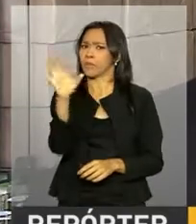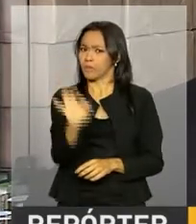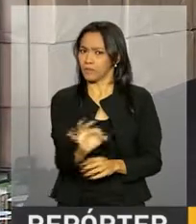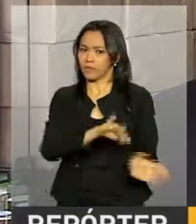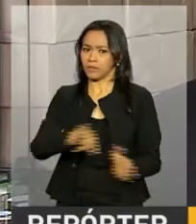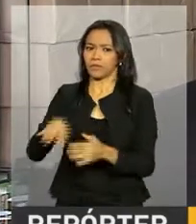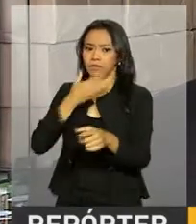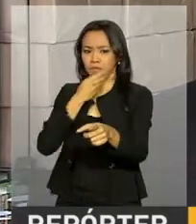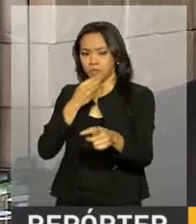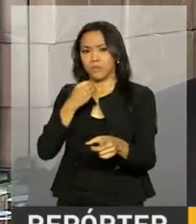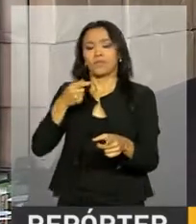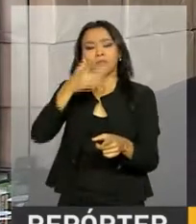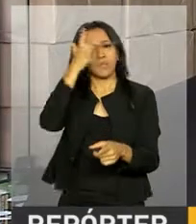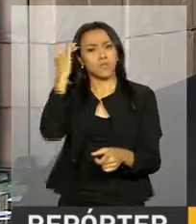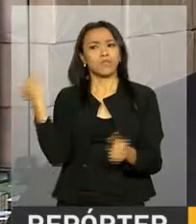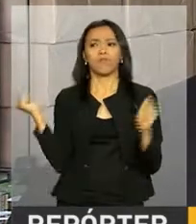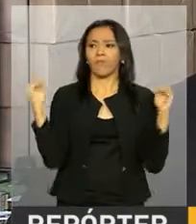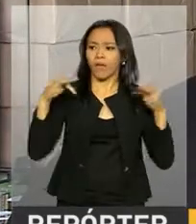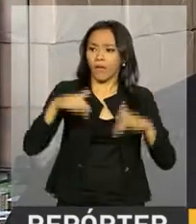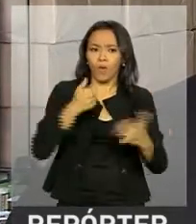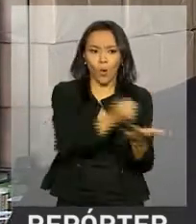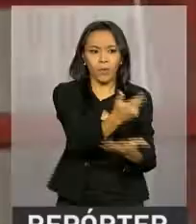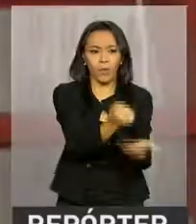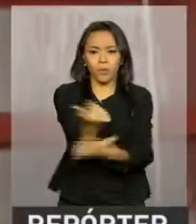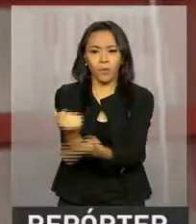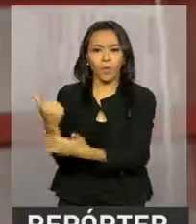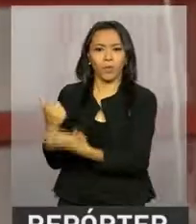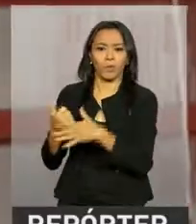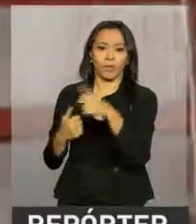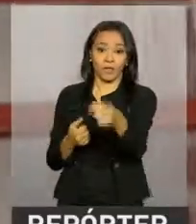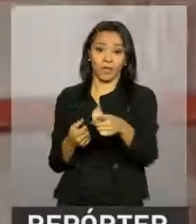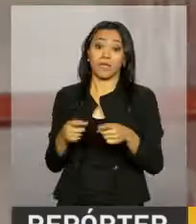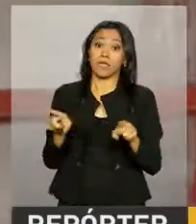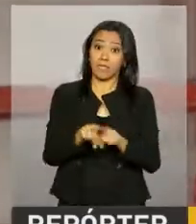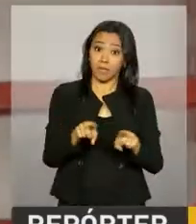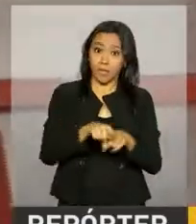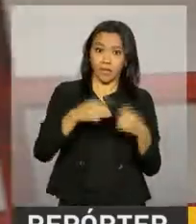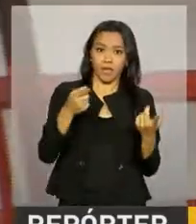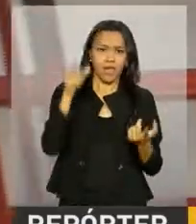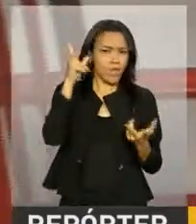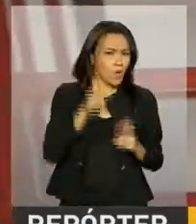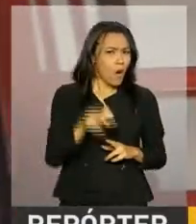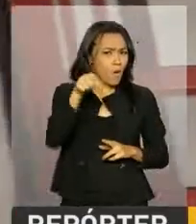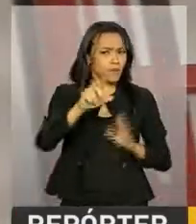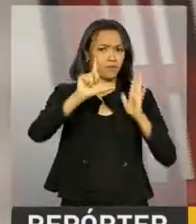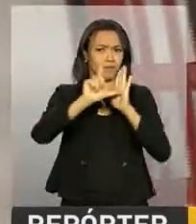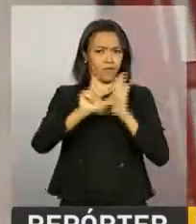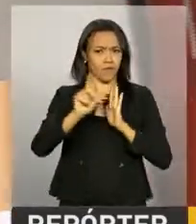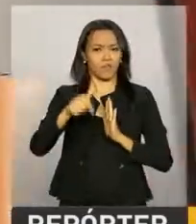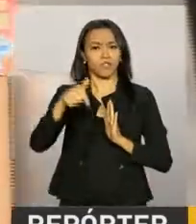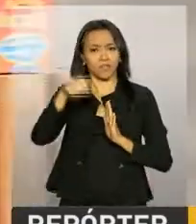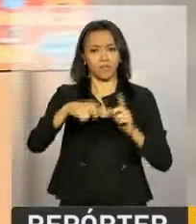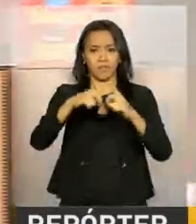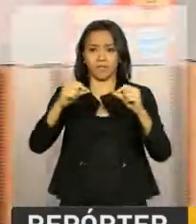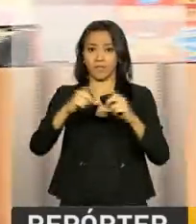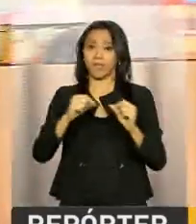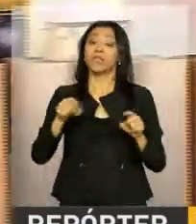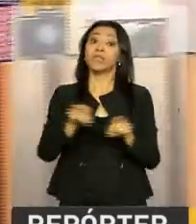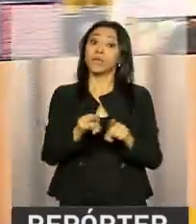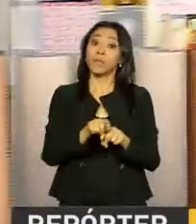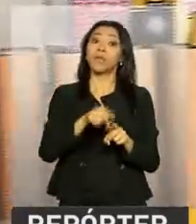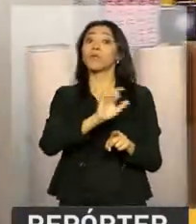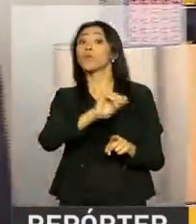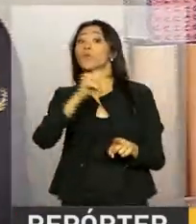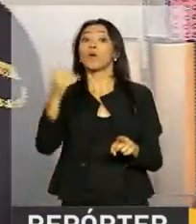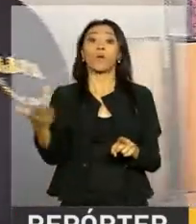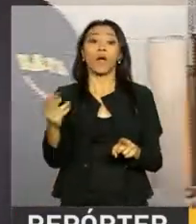vem comprando varejo que em grande quantidade junto com faturamento de lojas como essa aqui do amauri no distrito federal cresce também